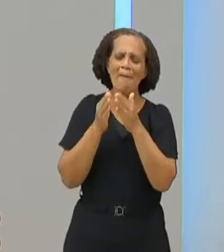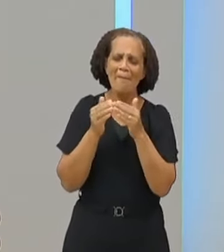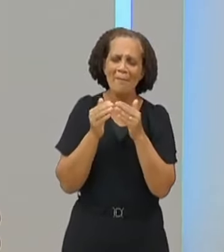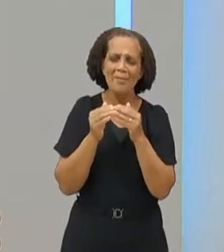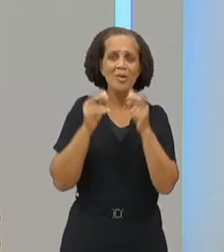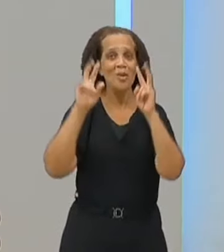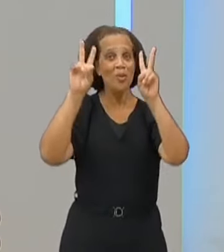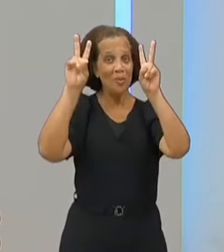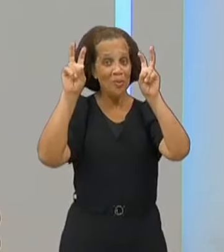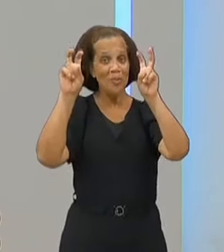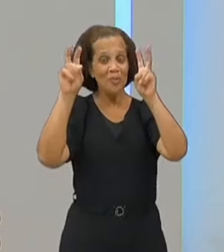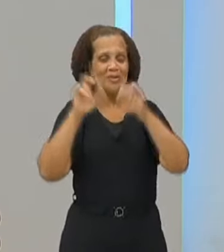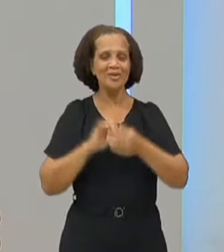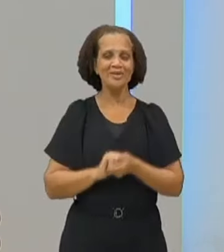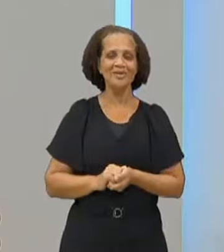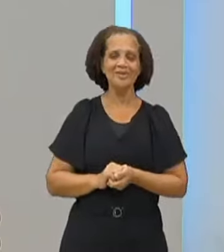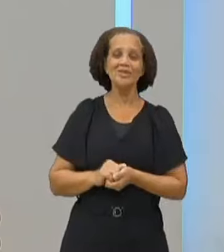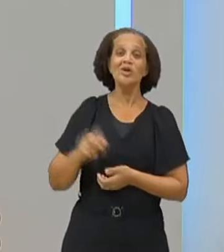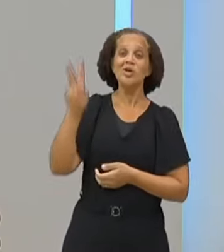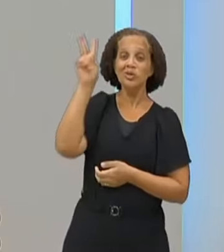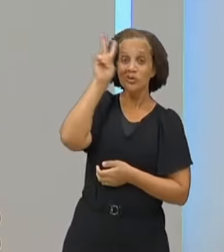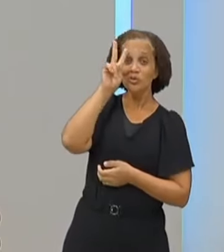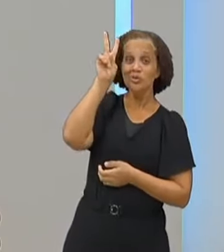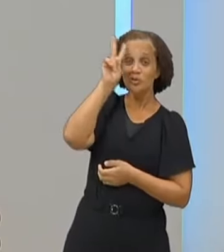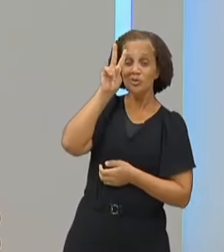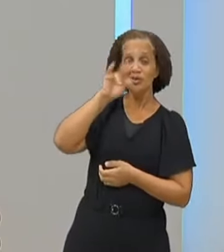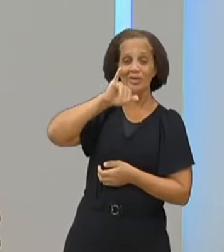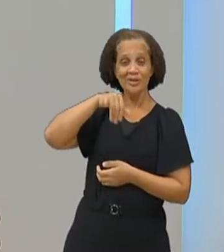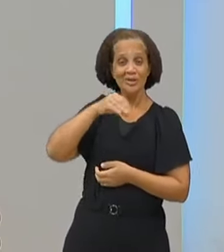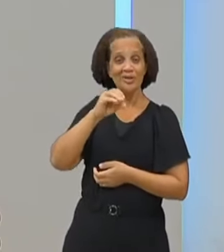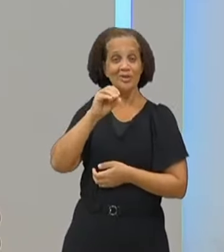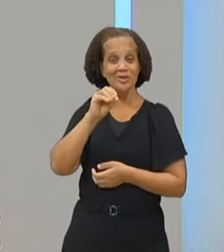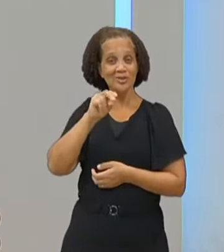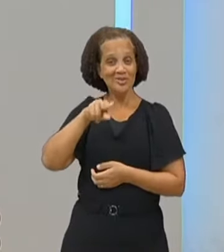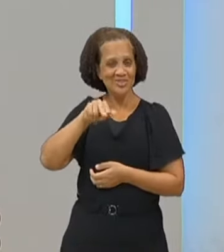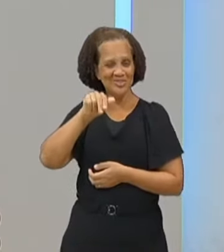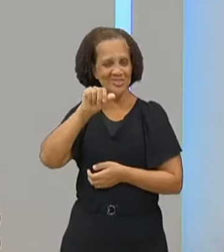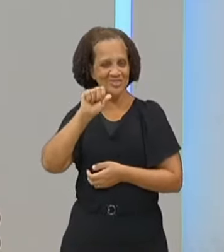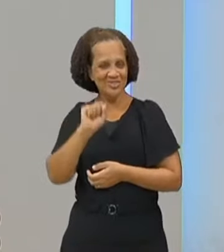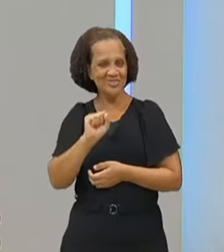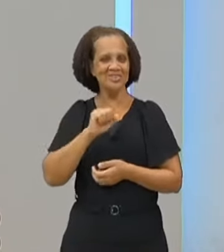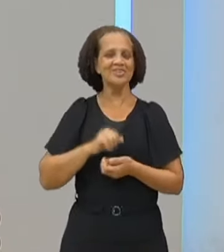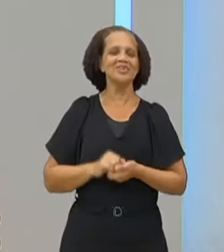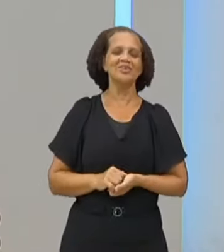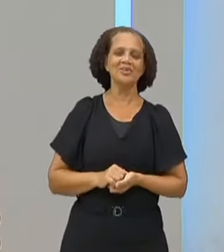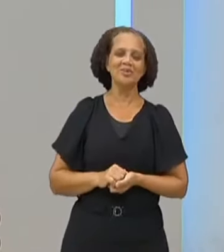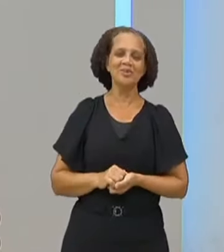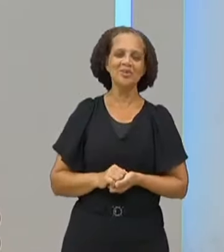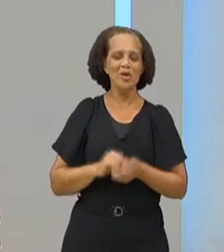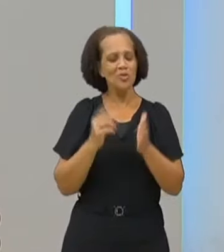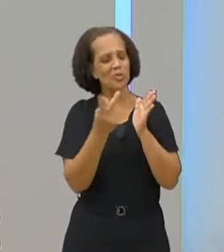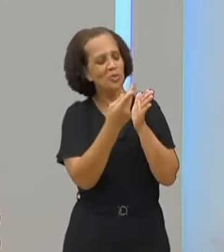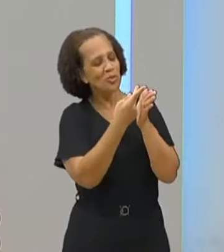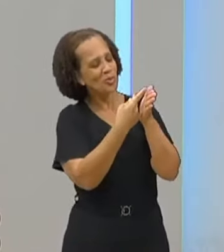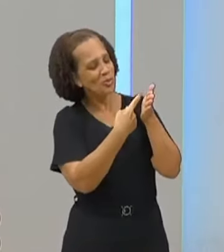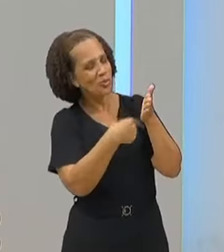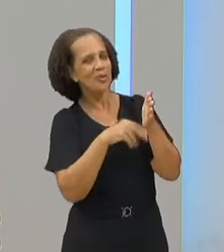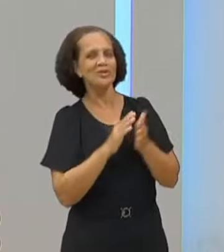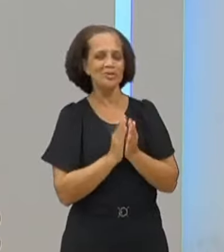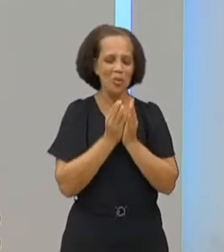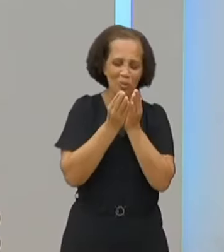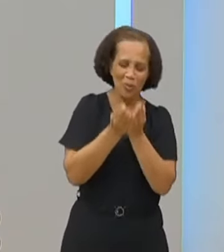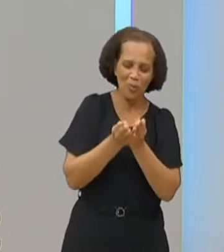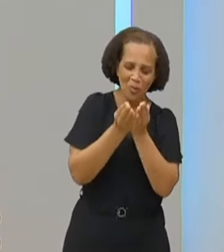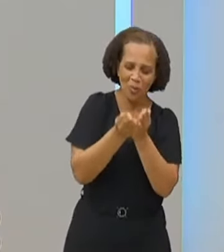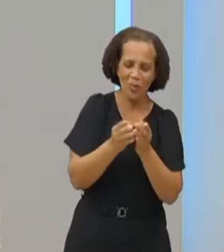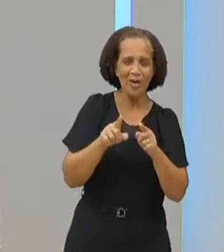fosse sobre a história de Jonas. E se fez lá um cartazinho com Jonas, o barco e o